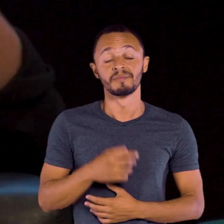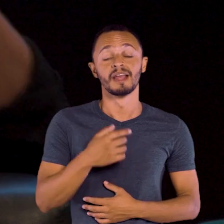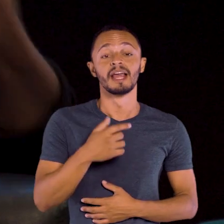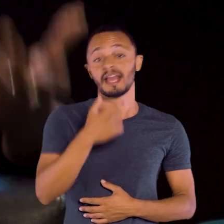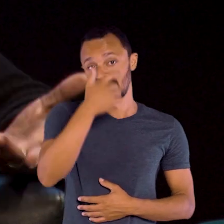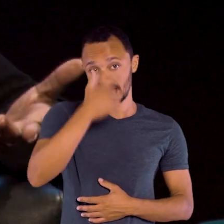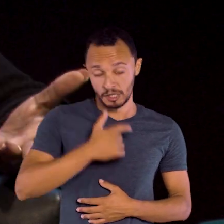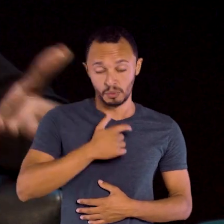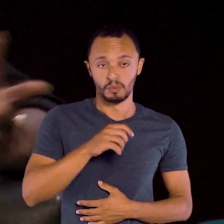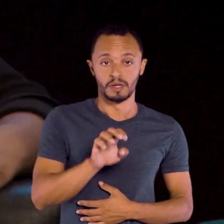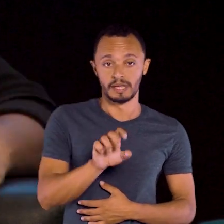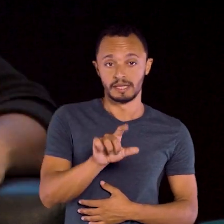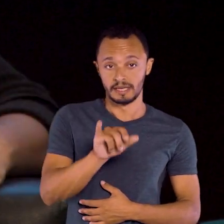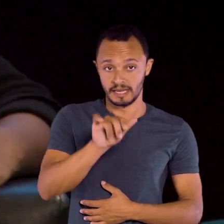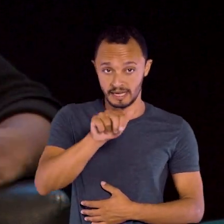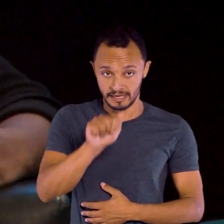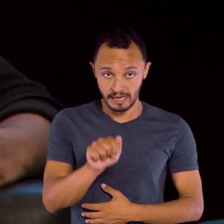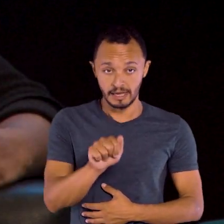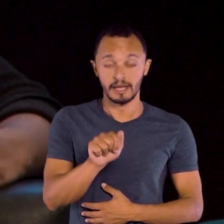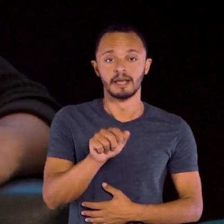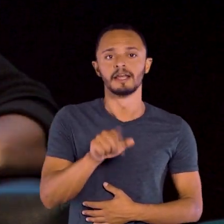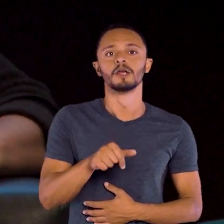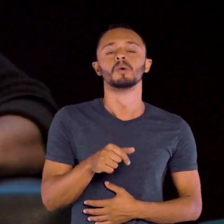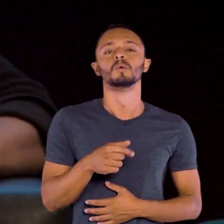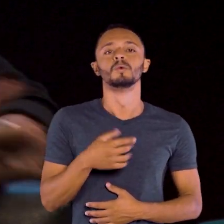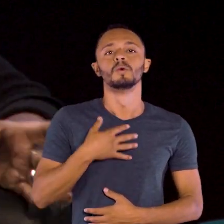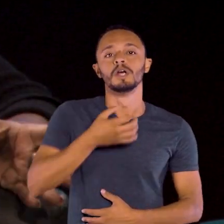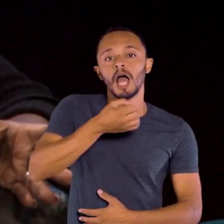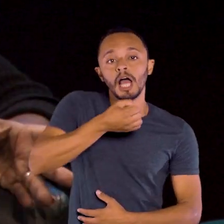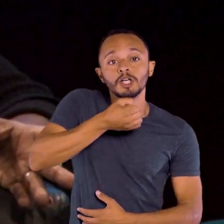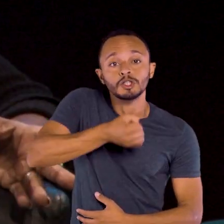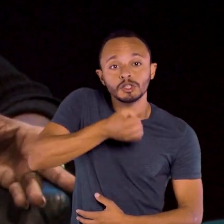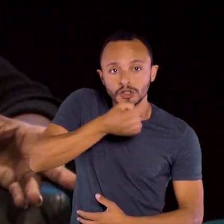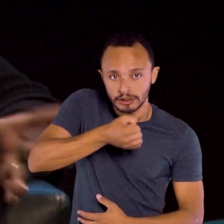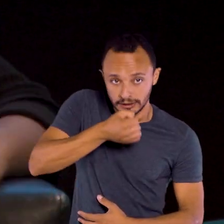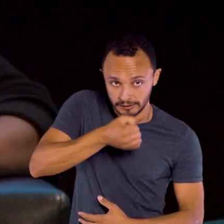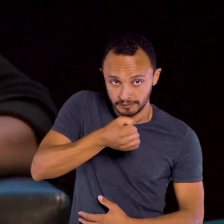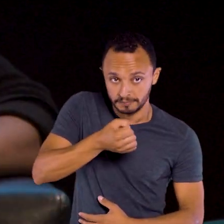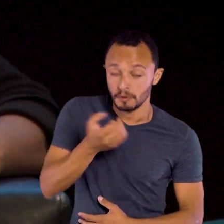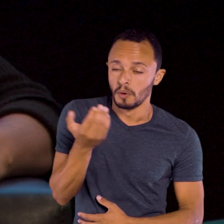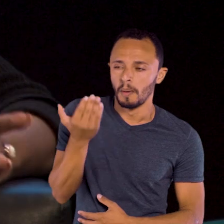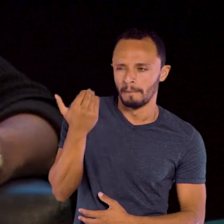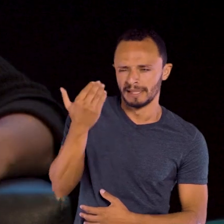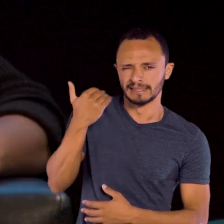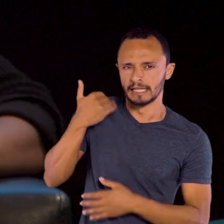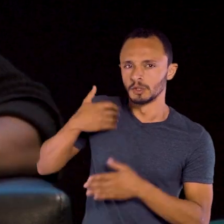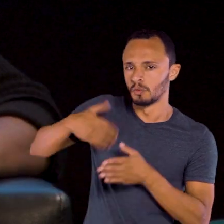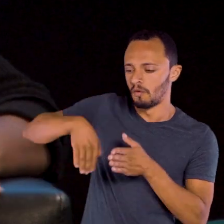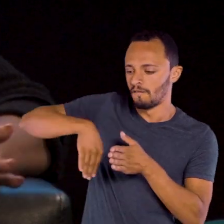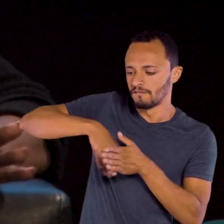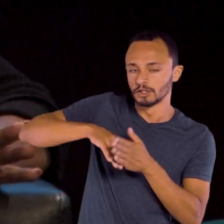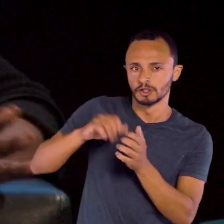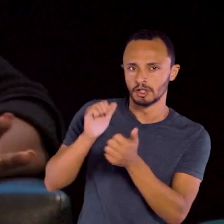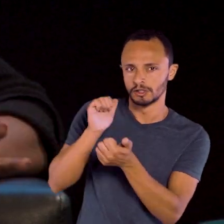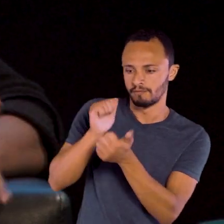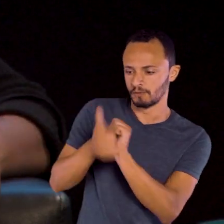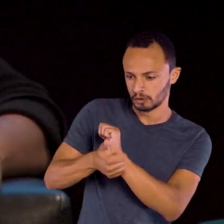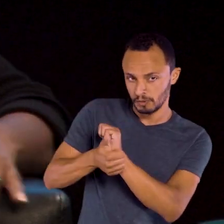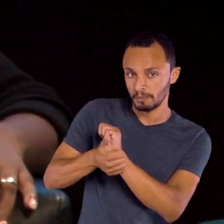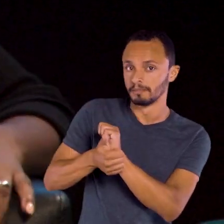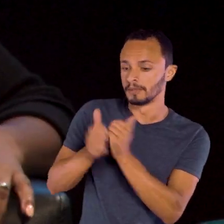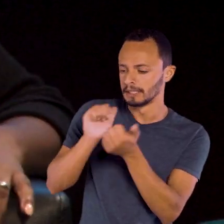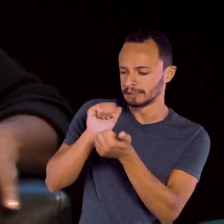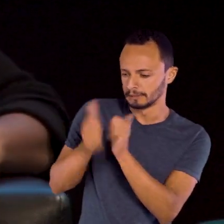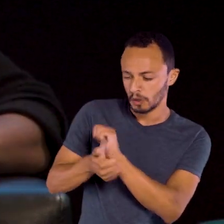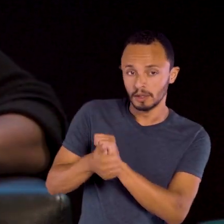Eu sou uma jornalista, eu trabalhei muitos anos com esporte, e aí eu sempre digo que eu tenho uma Wikipídia muito doida,